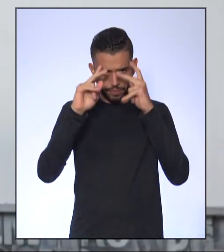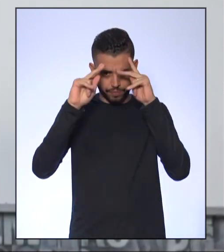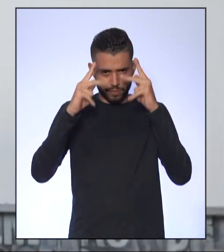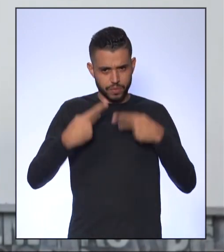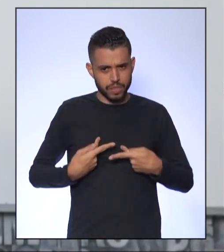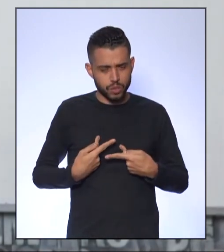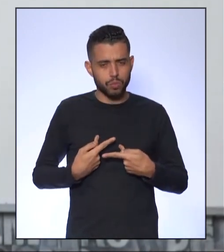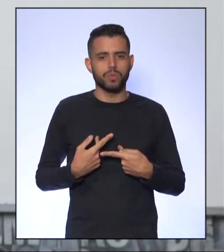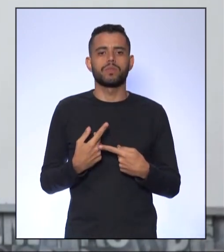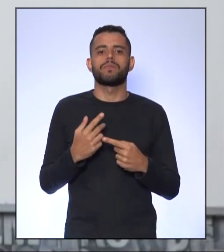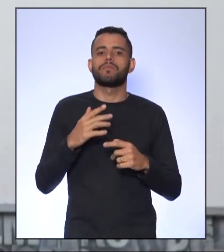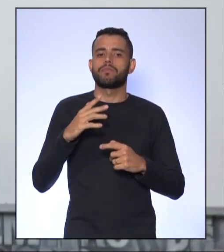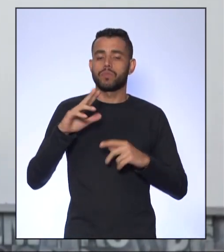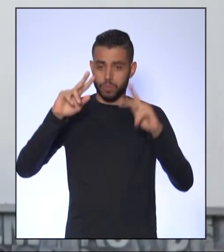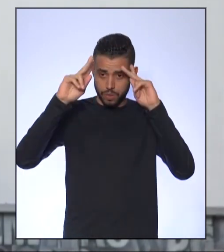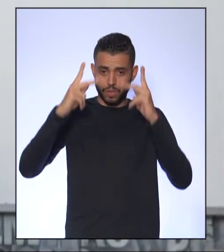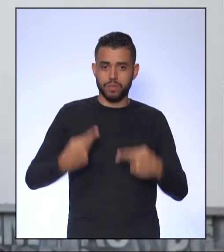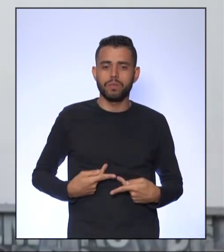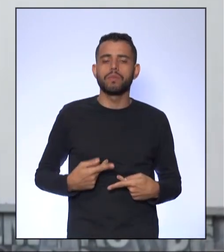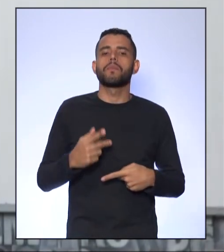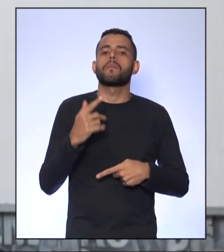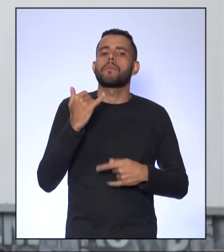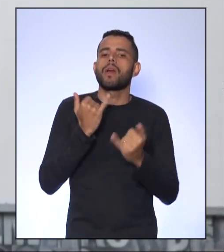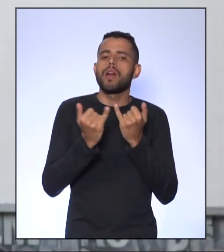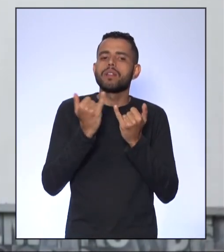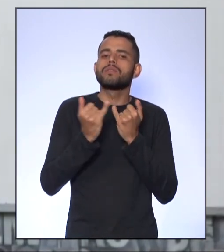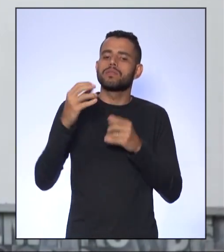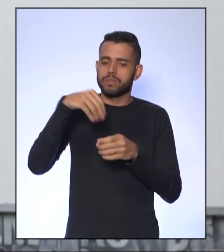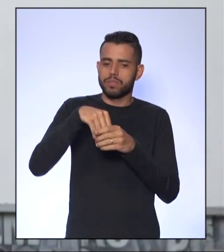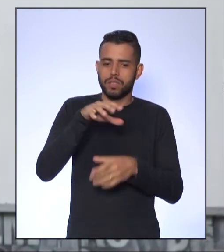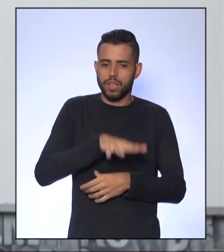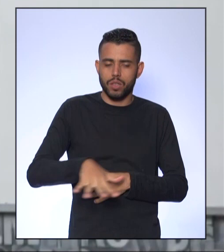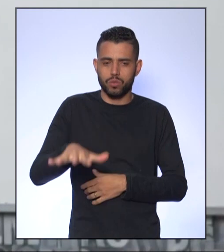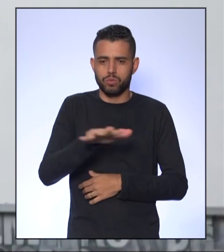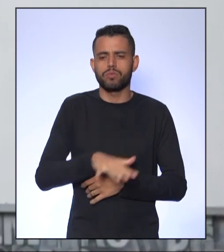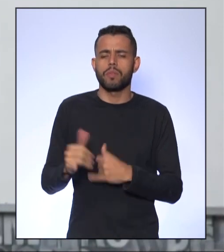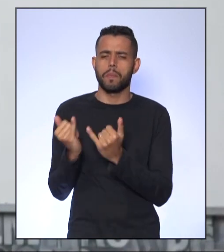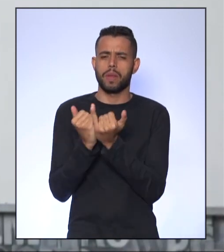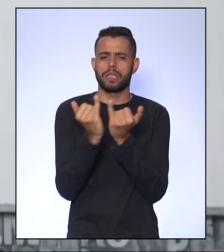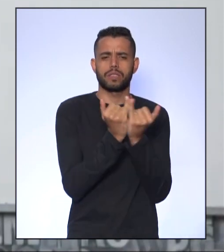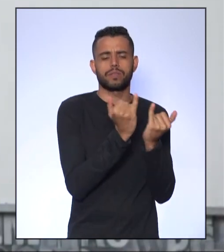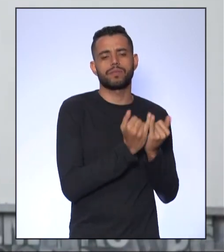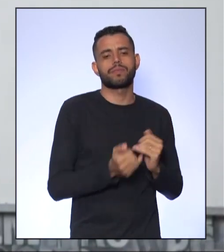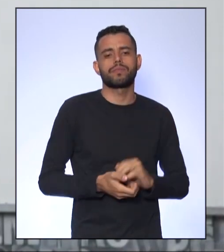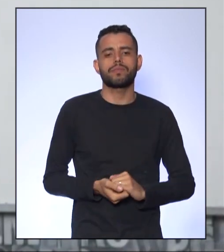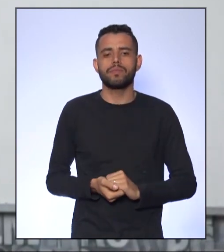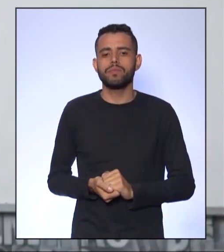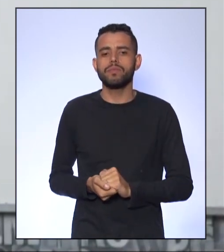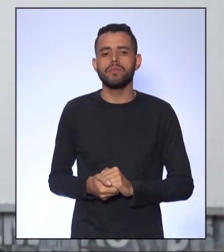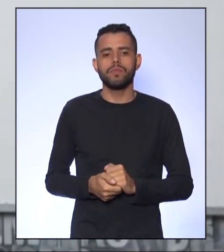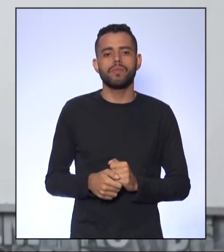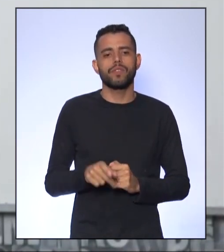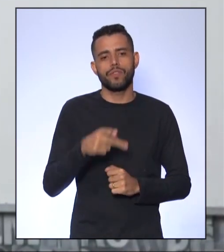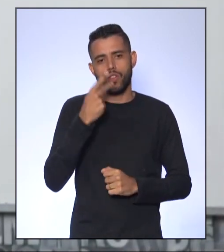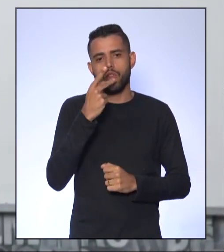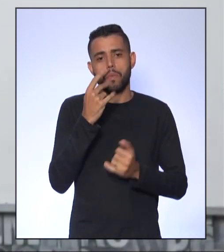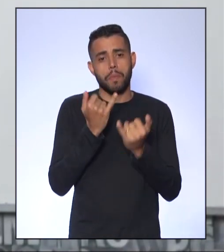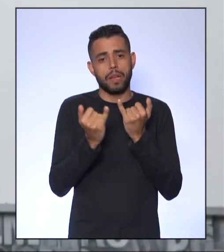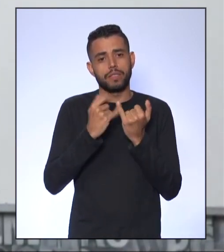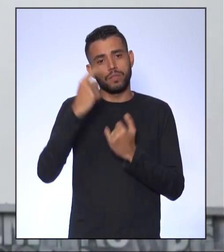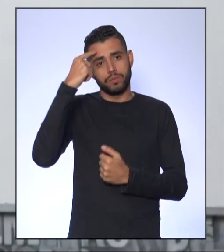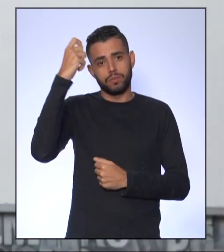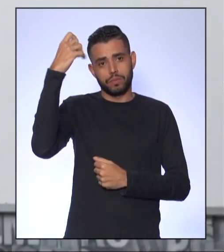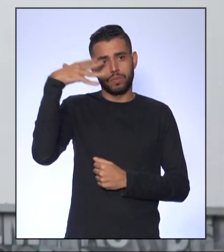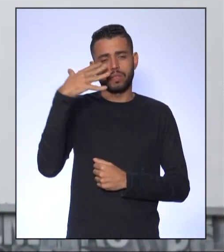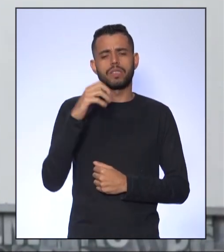o humanismo está dentro do Renascimento, então eles são correlatos. Estela diz que parece iluminismo. Sim, parece bastante